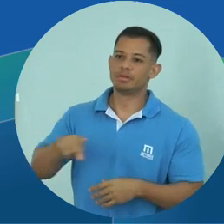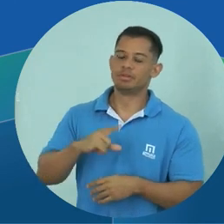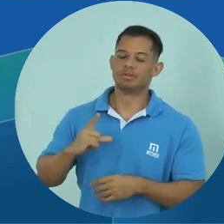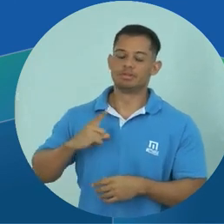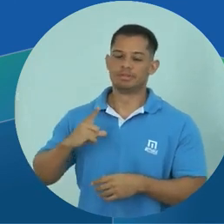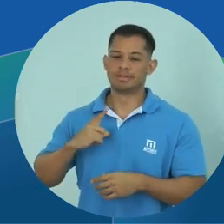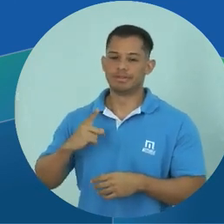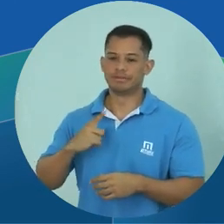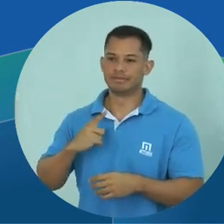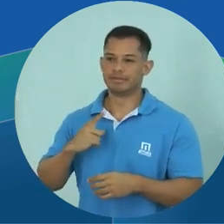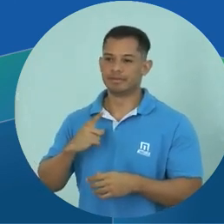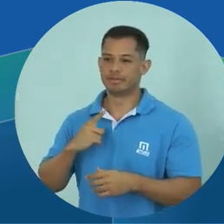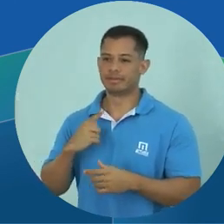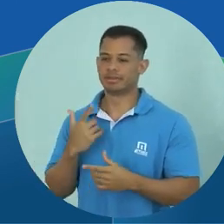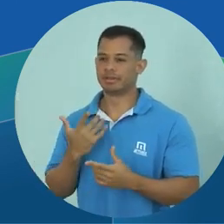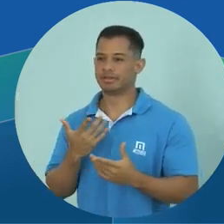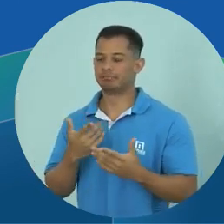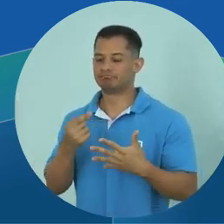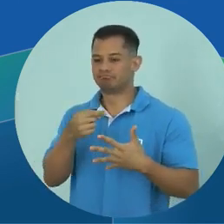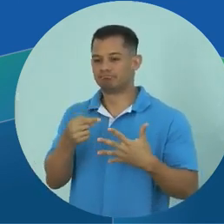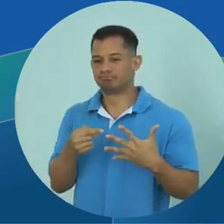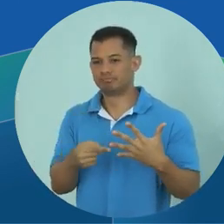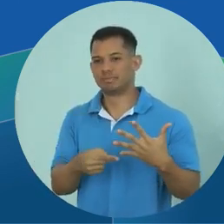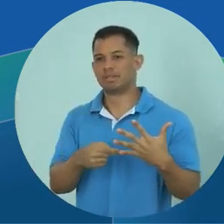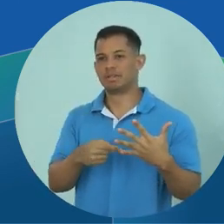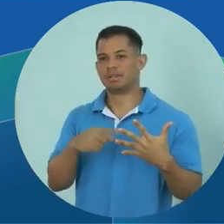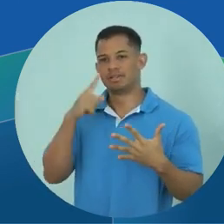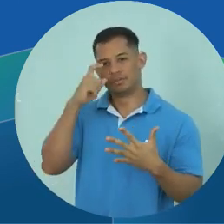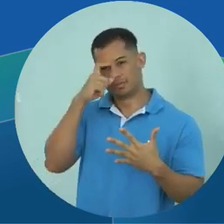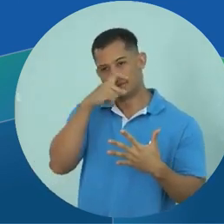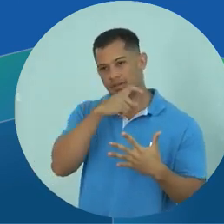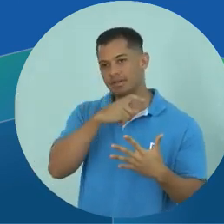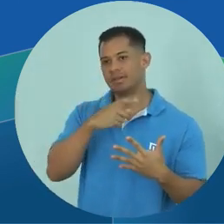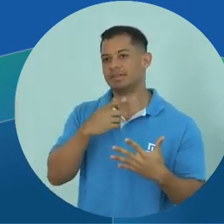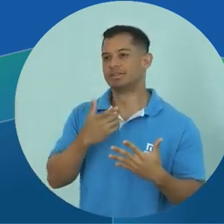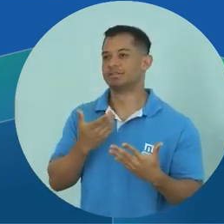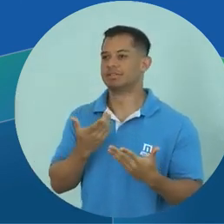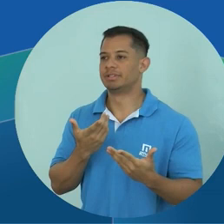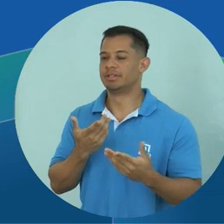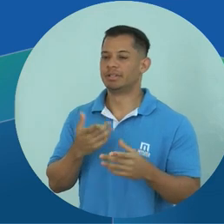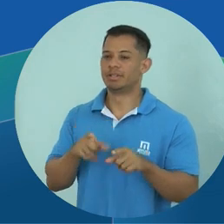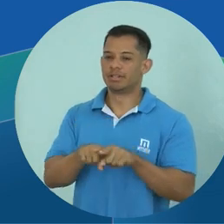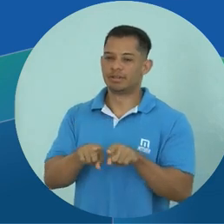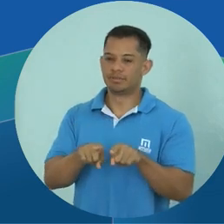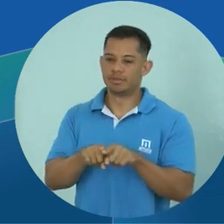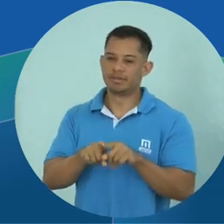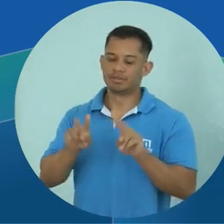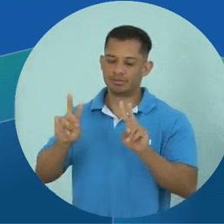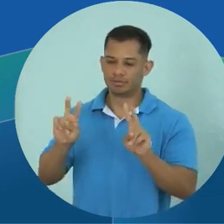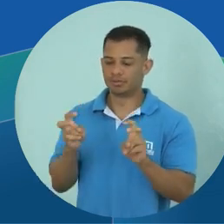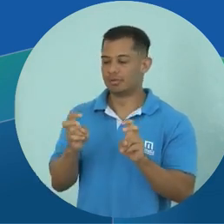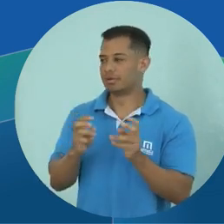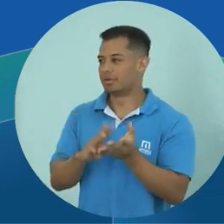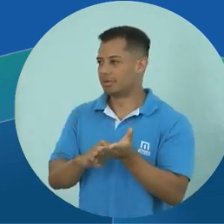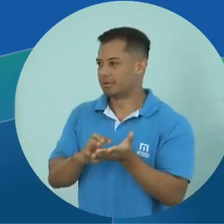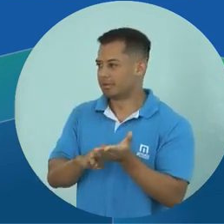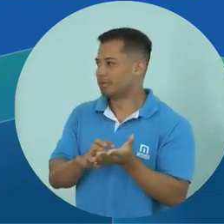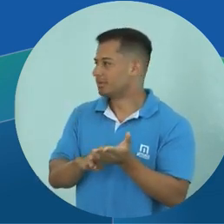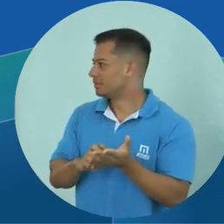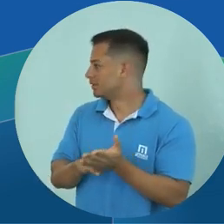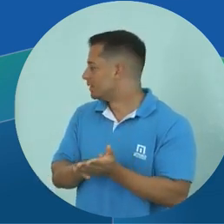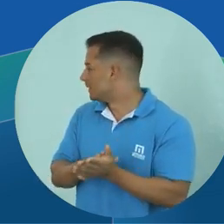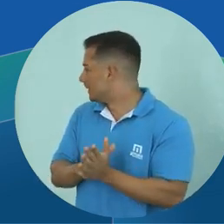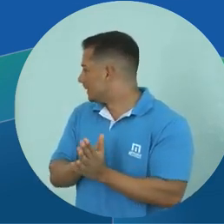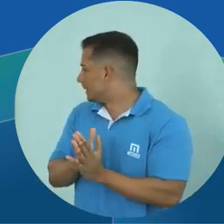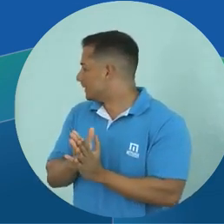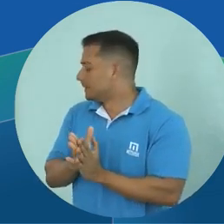que transpor de obstáculos, as dificuldades, algumas questões de metodologia executiva, mas para a gente